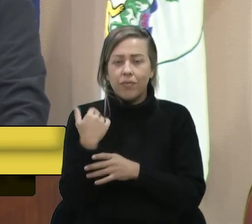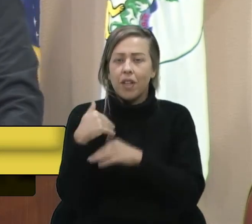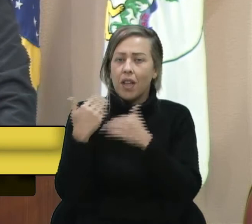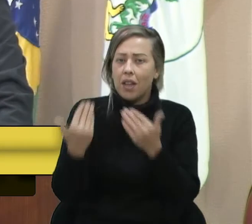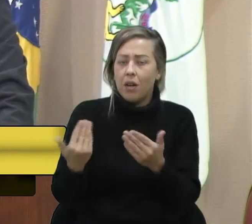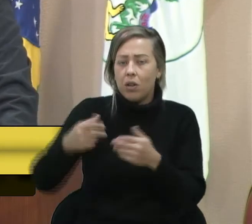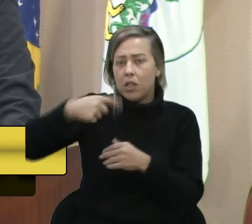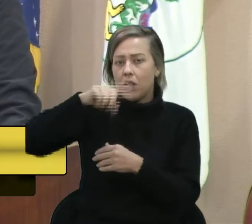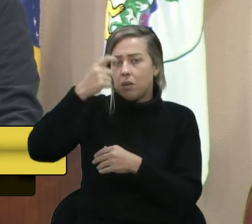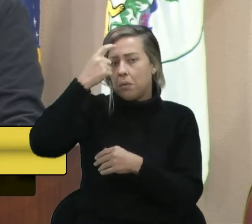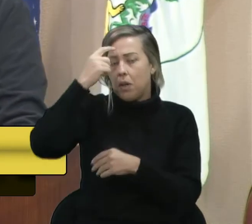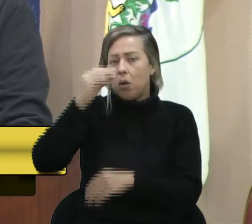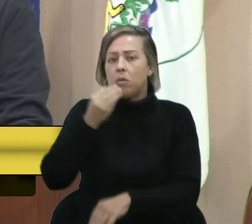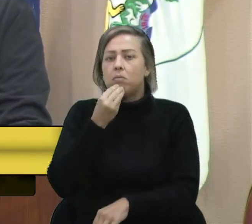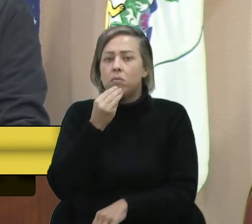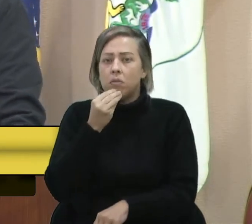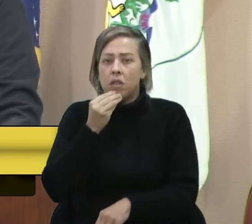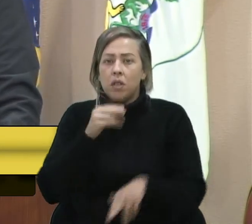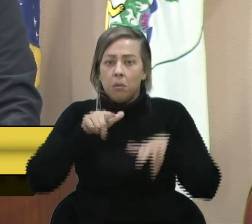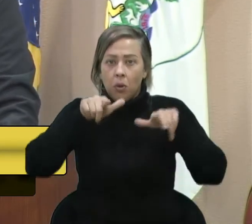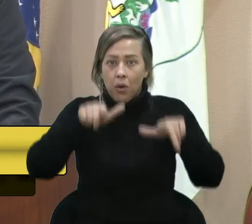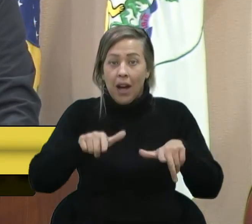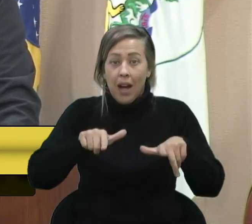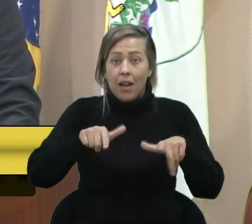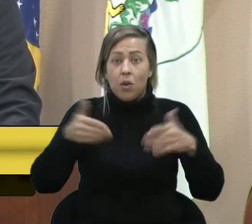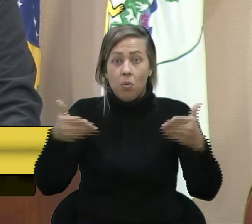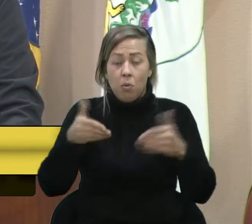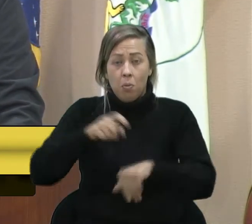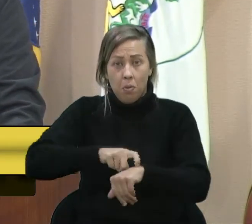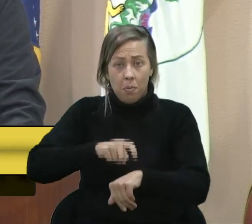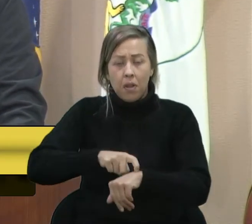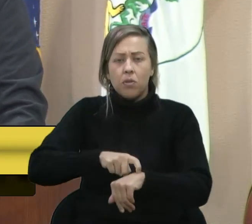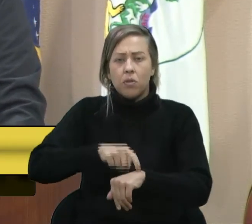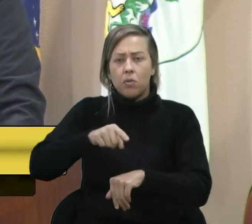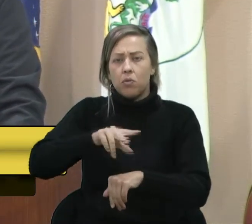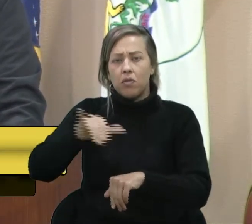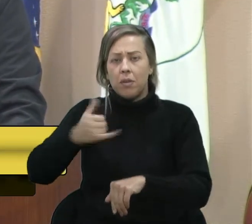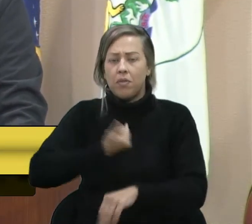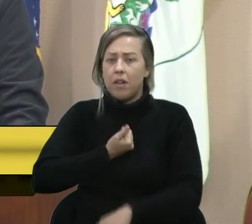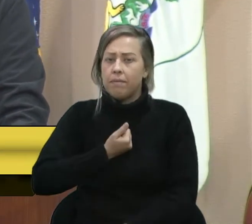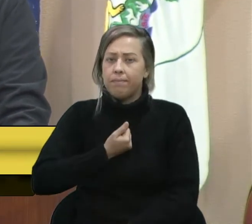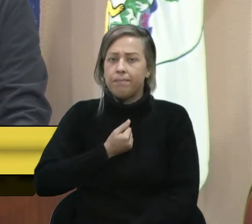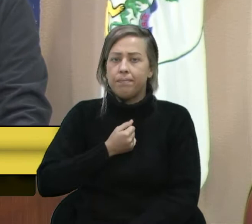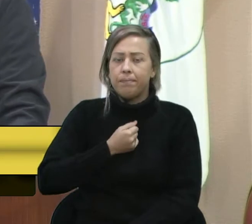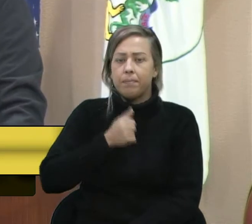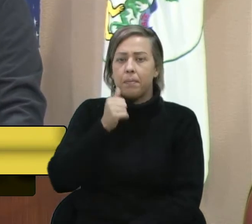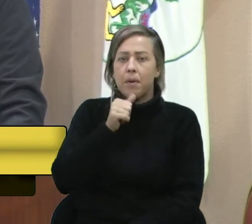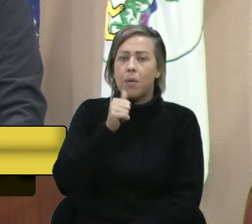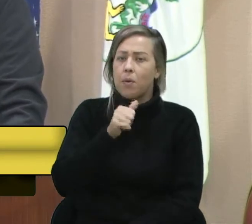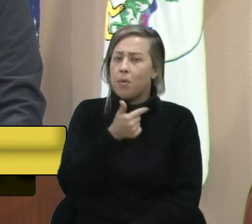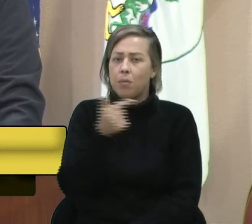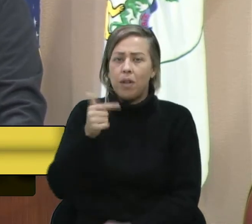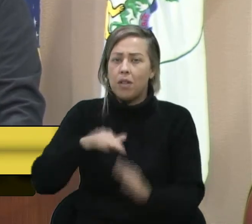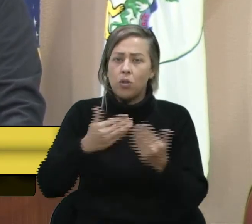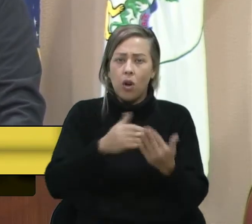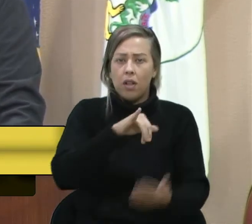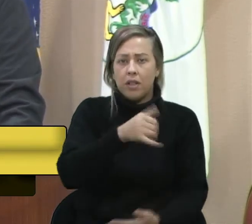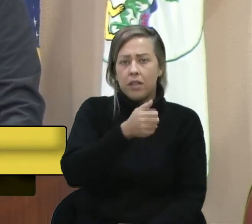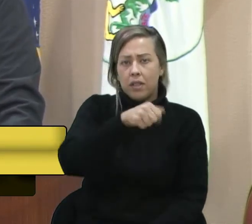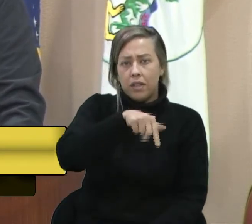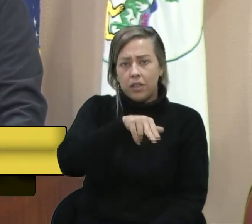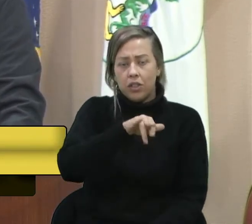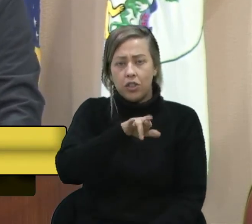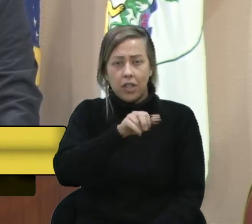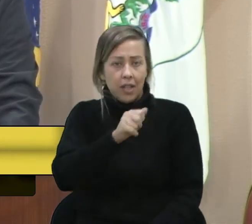gente pega, obviamente, uma rede existente neste momento, tu vai me dizer, Marcon, realmente não tem escola em Jaquirana. Verdade, não